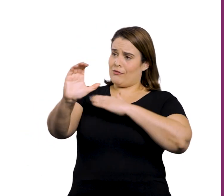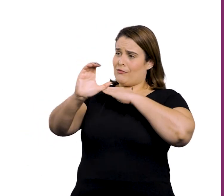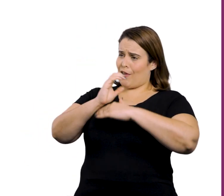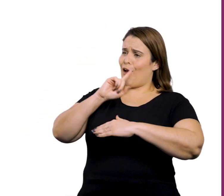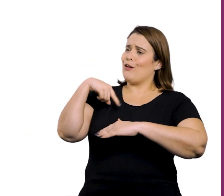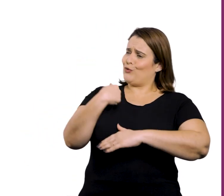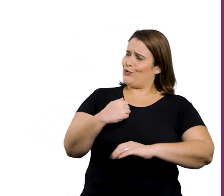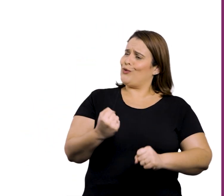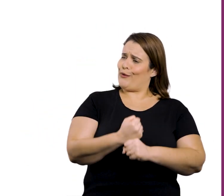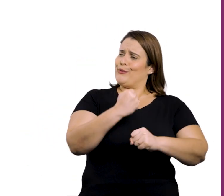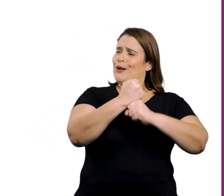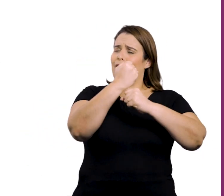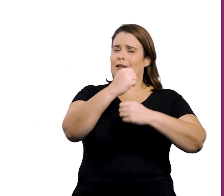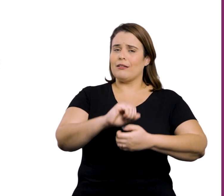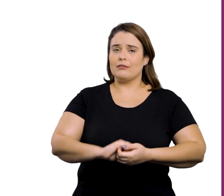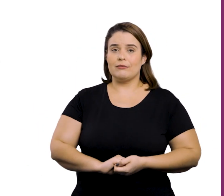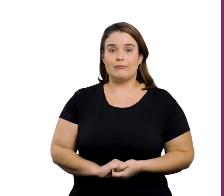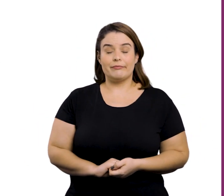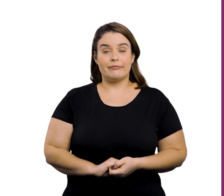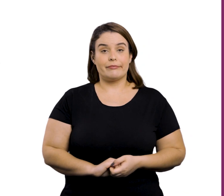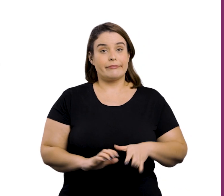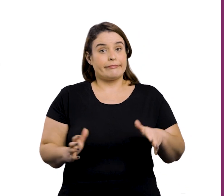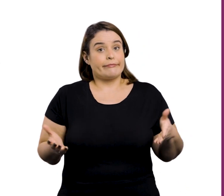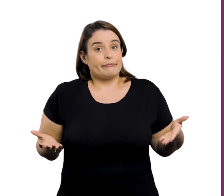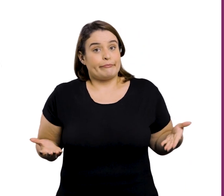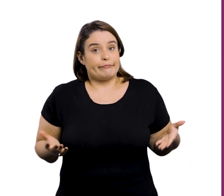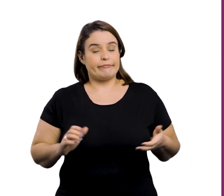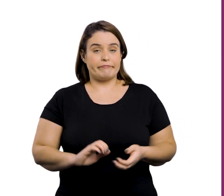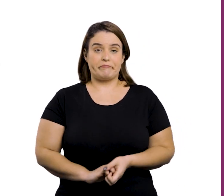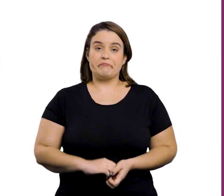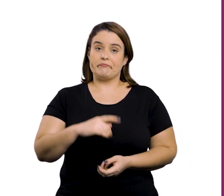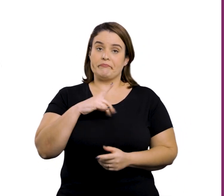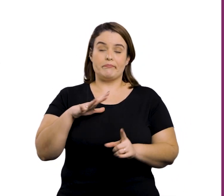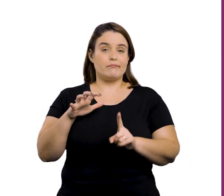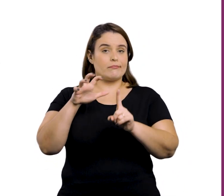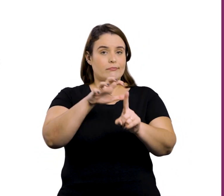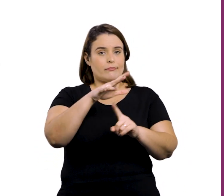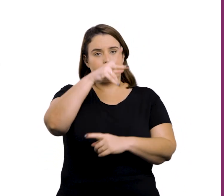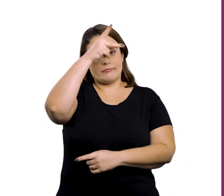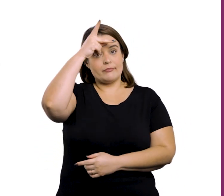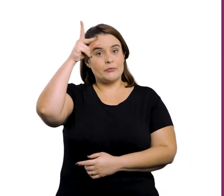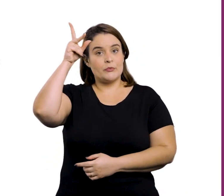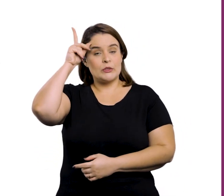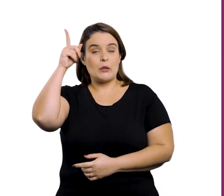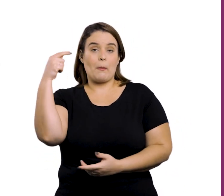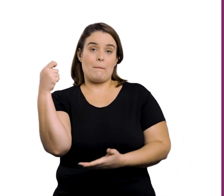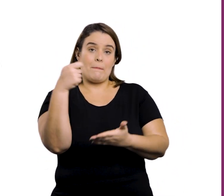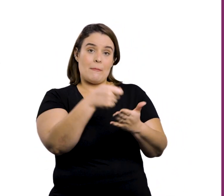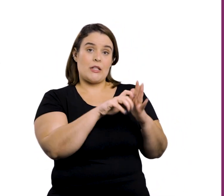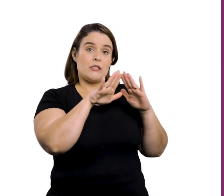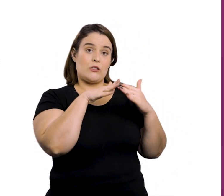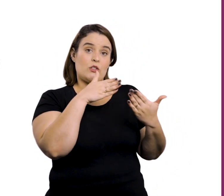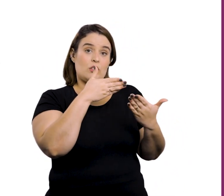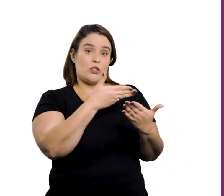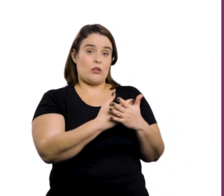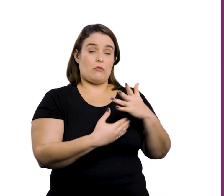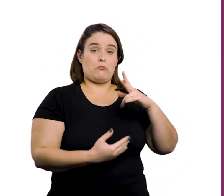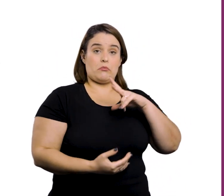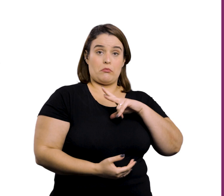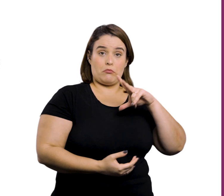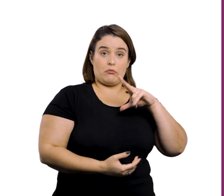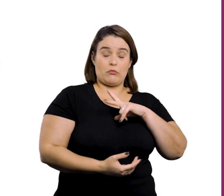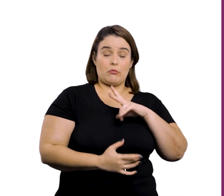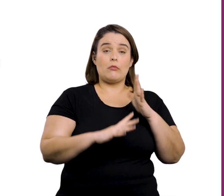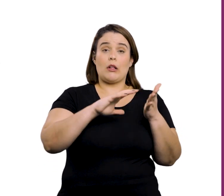as creches. Fecha aspas. Resultado: existe uma pressão para que prefeituras paguem para escolas privadas